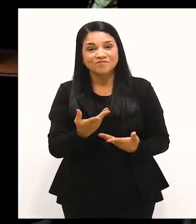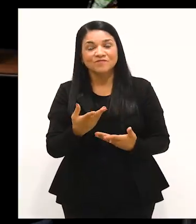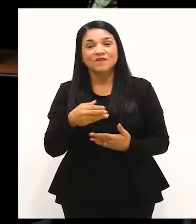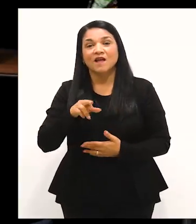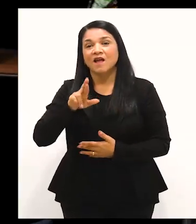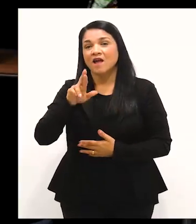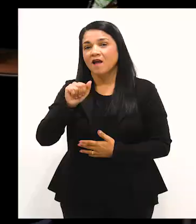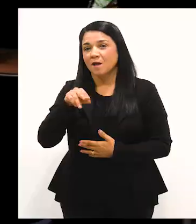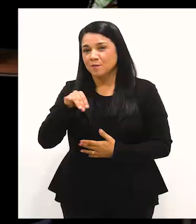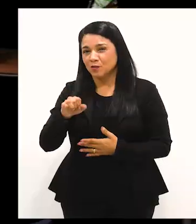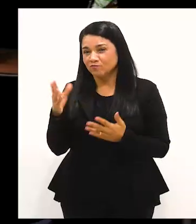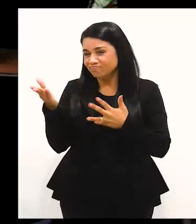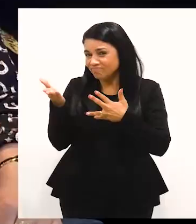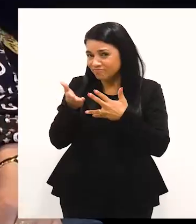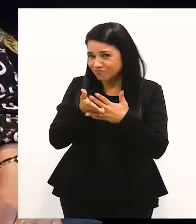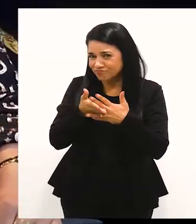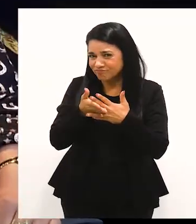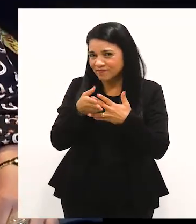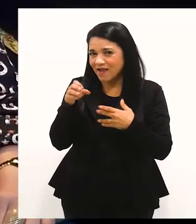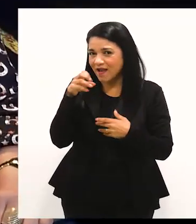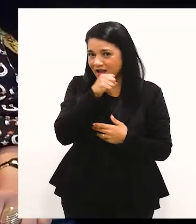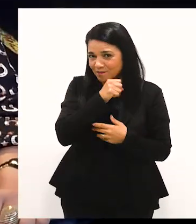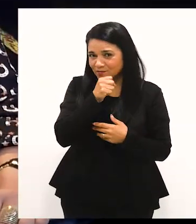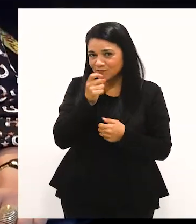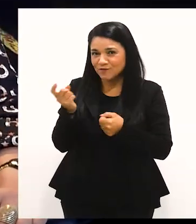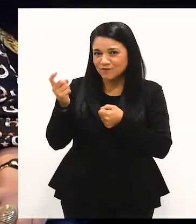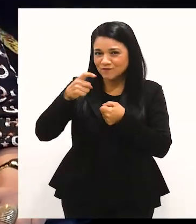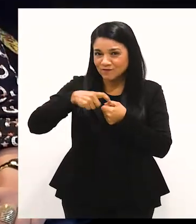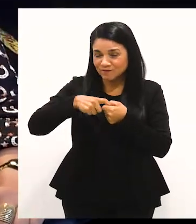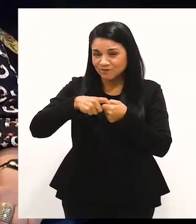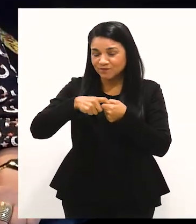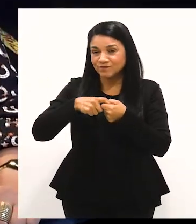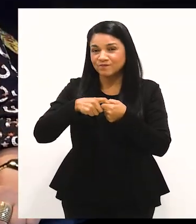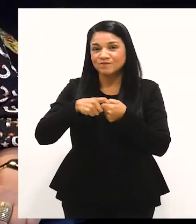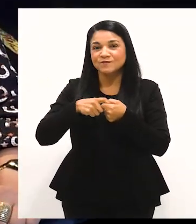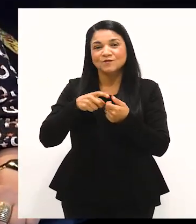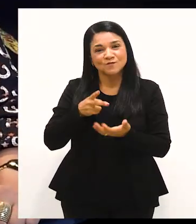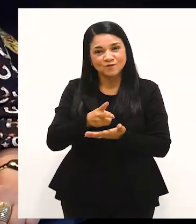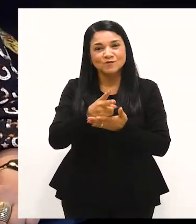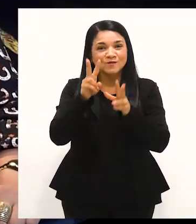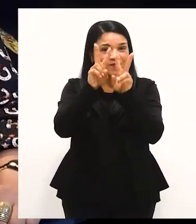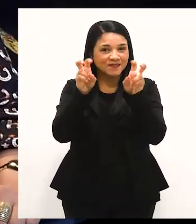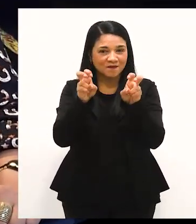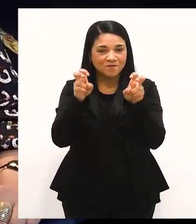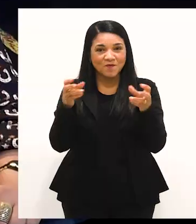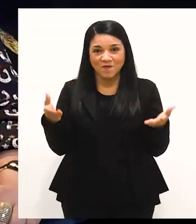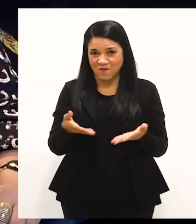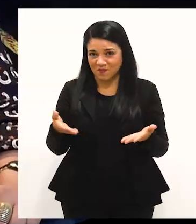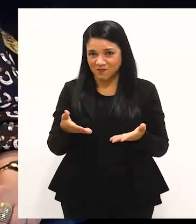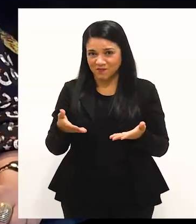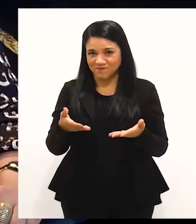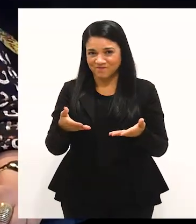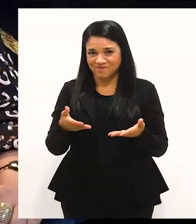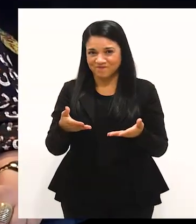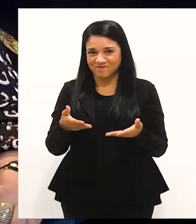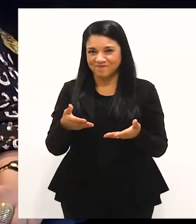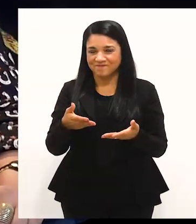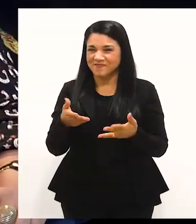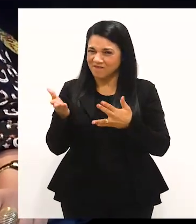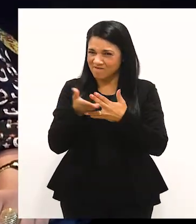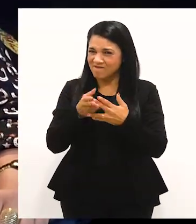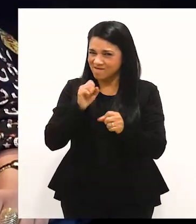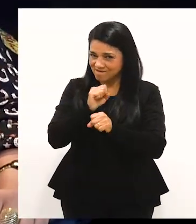fazer isso. Ramiro, nós vamos num pequeno intervalo e vamos já voltando a falar de coisas